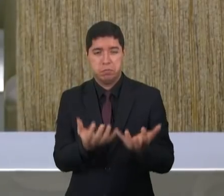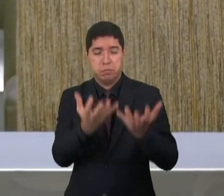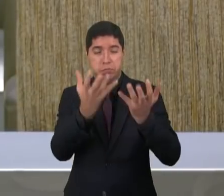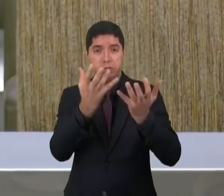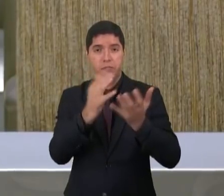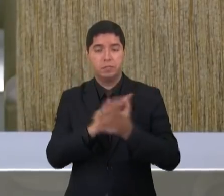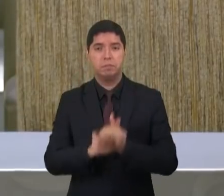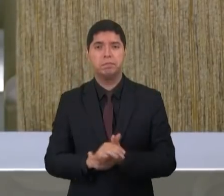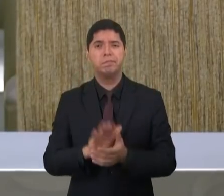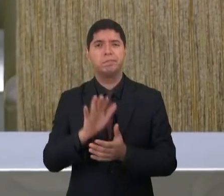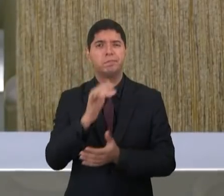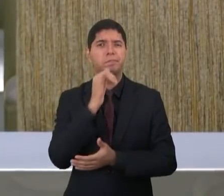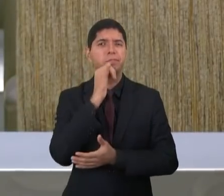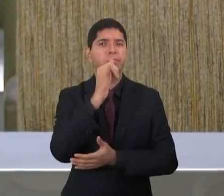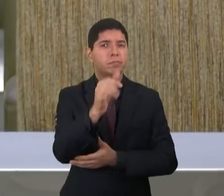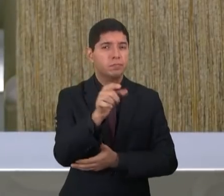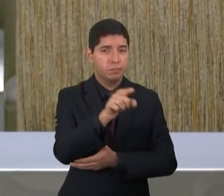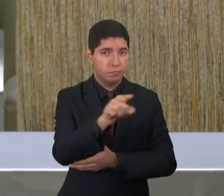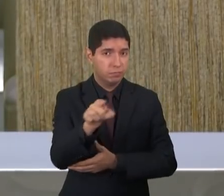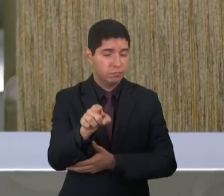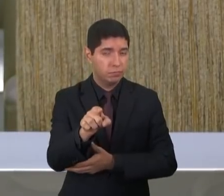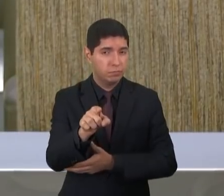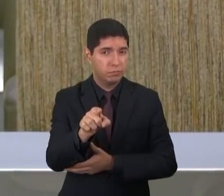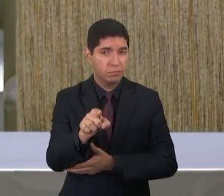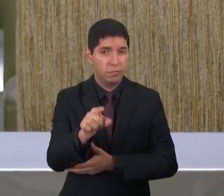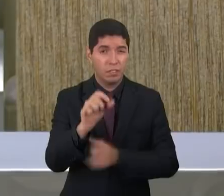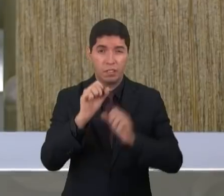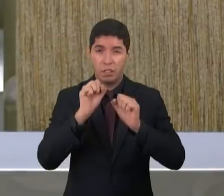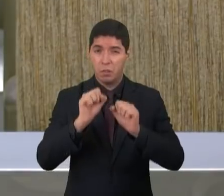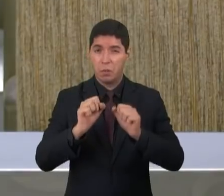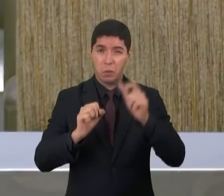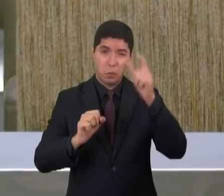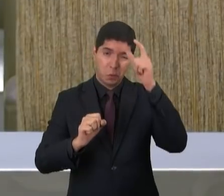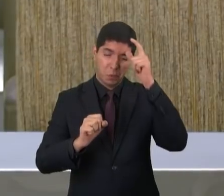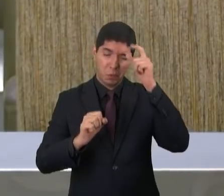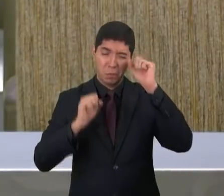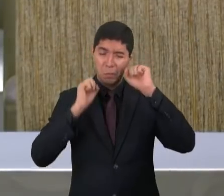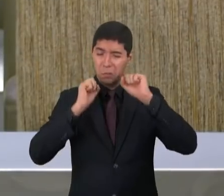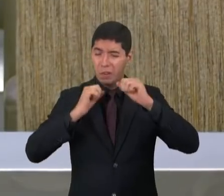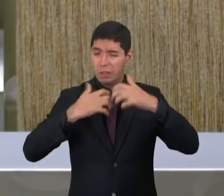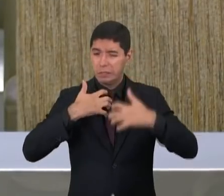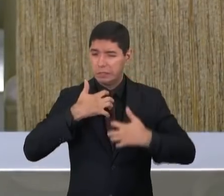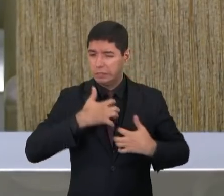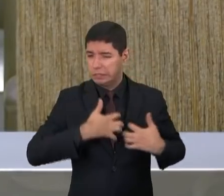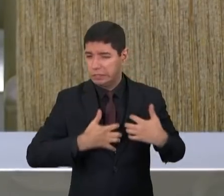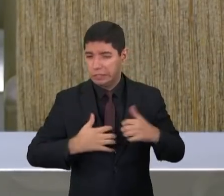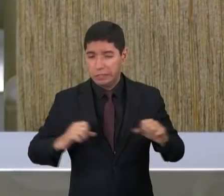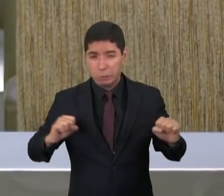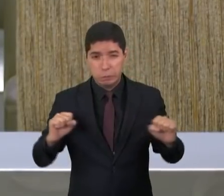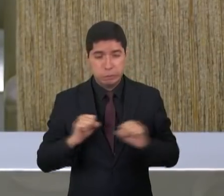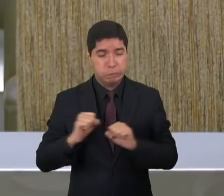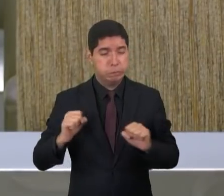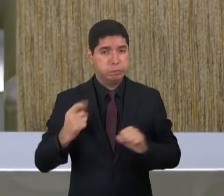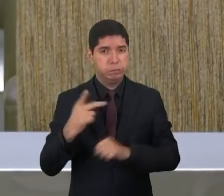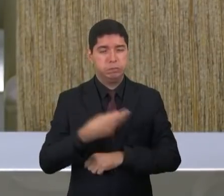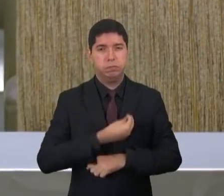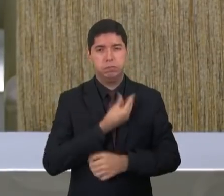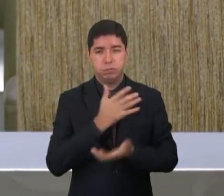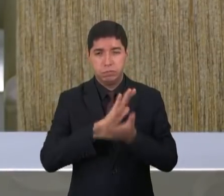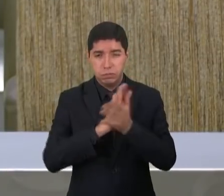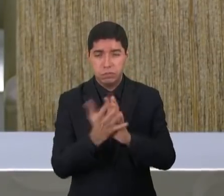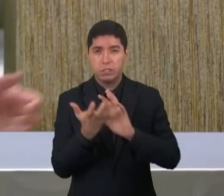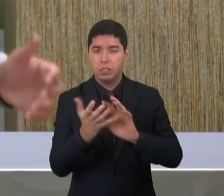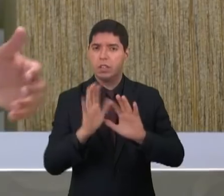importa. Não importa a fúria do diabo contra você. Deus está do seu